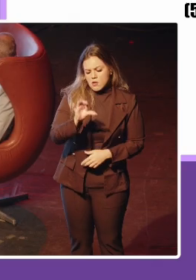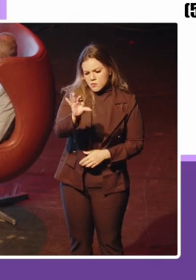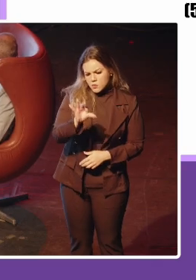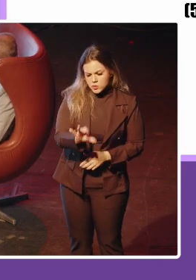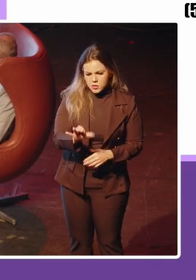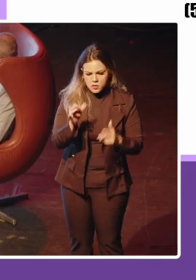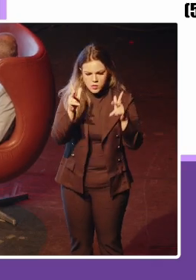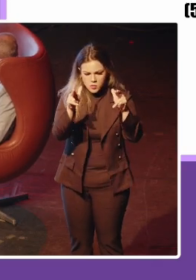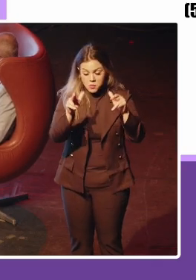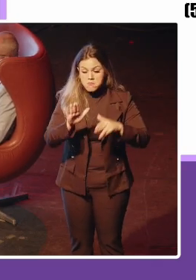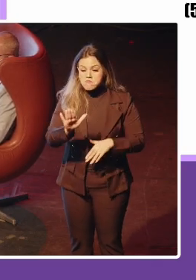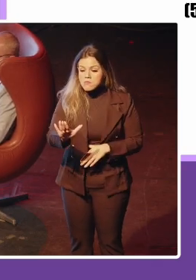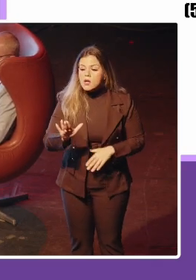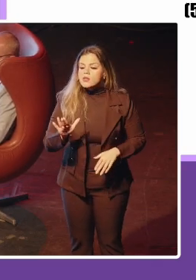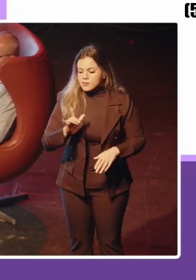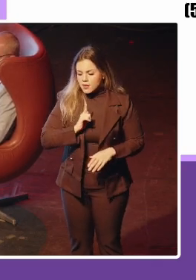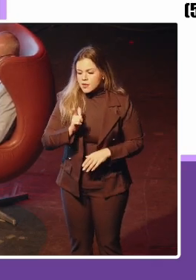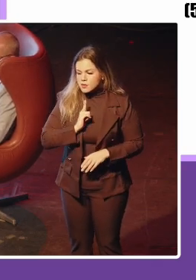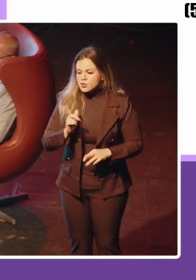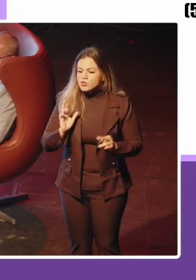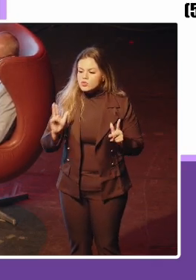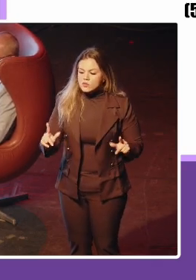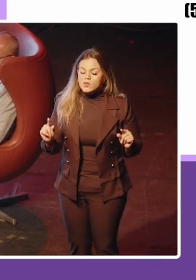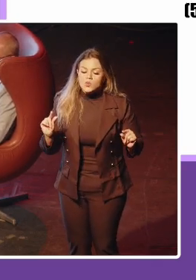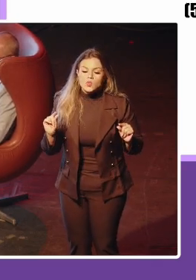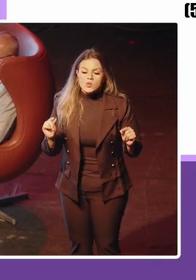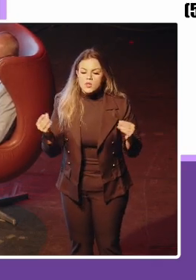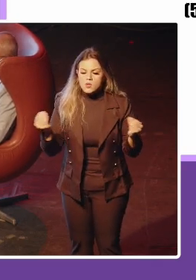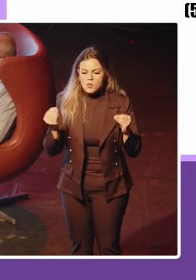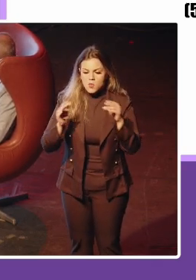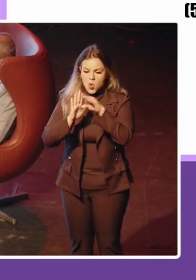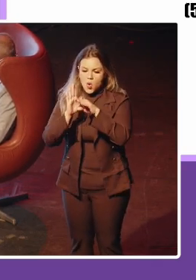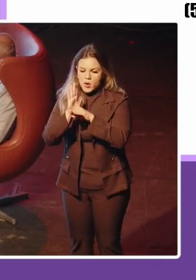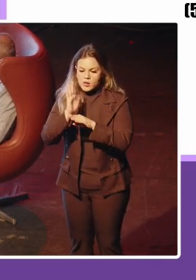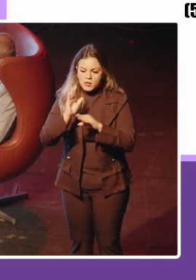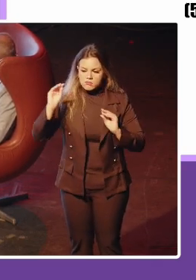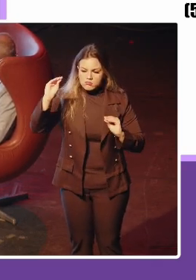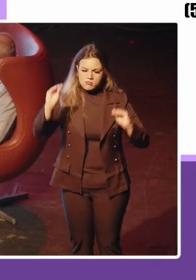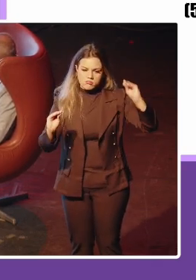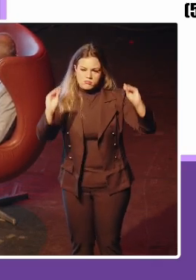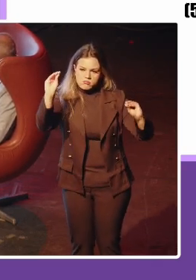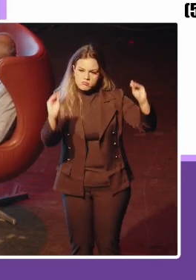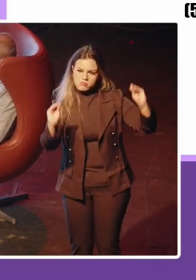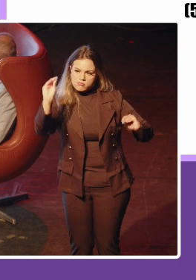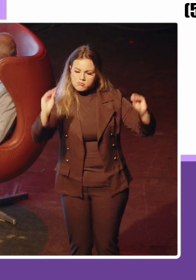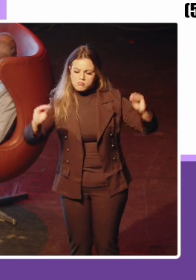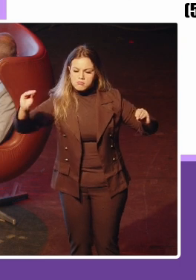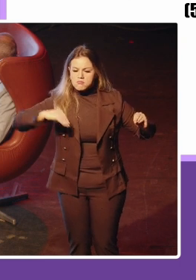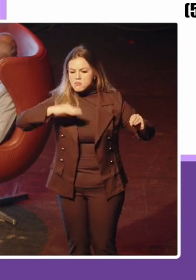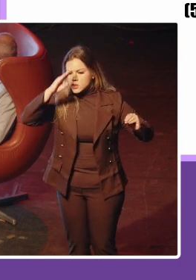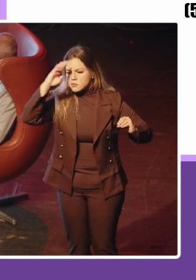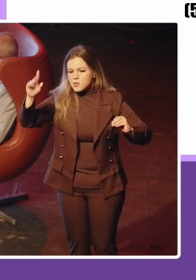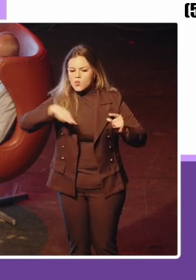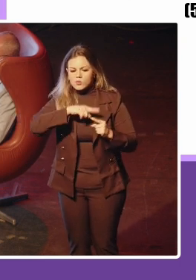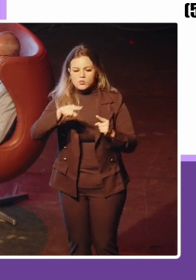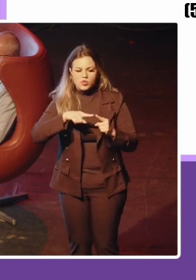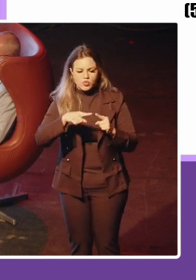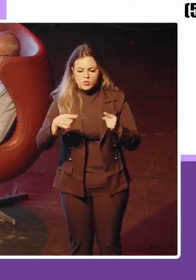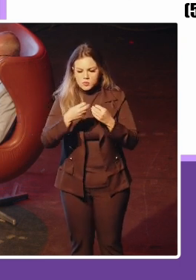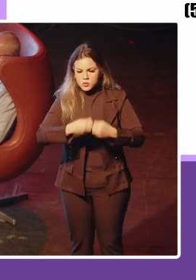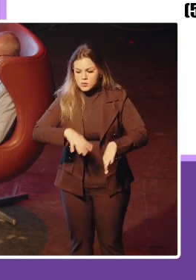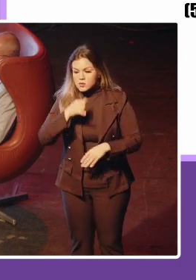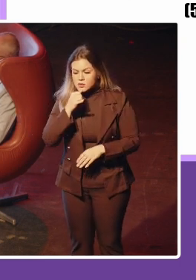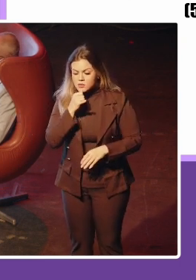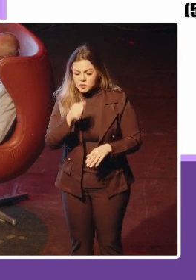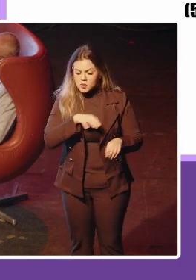59%. O que muda é um pouquinho a ordem dos fatores de risco, tá? Baixa